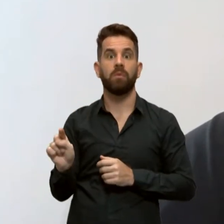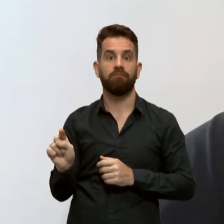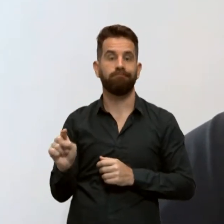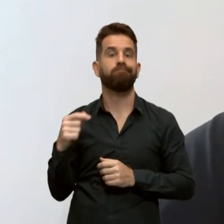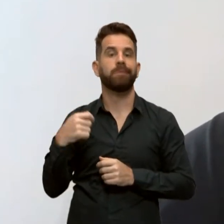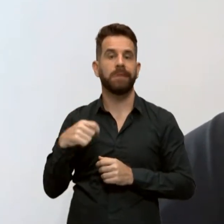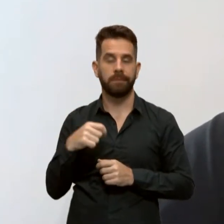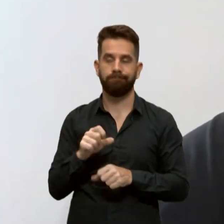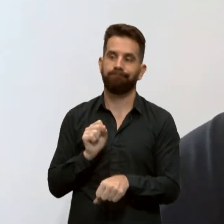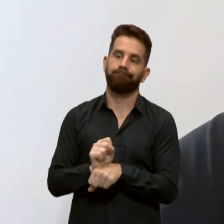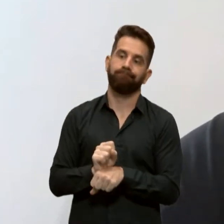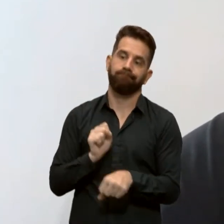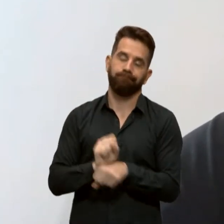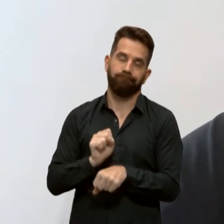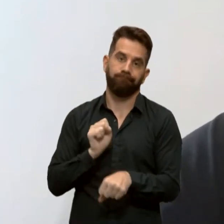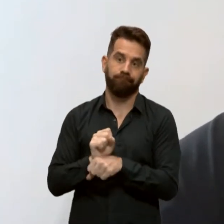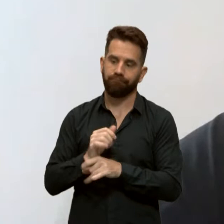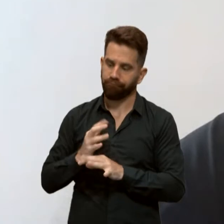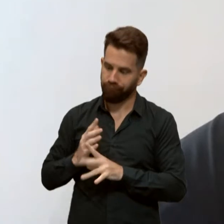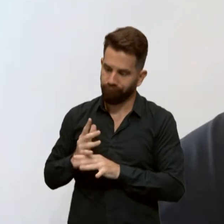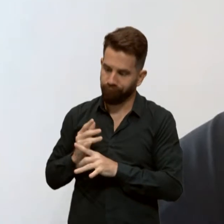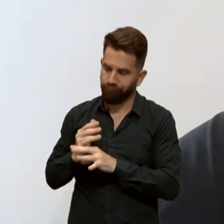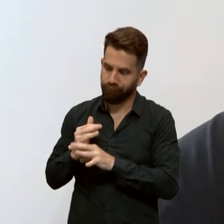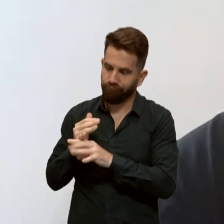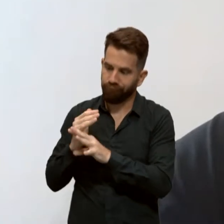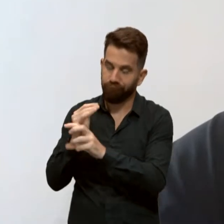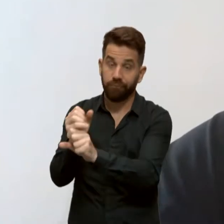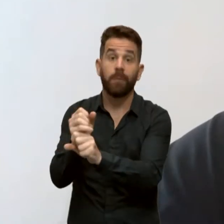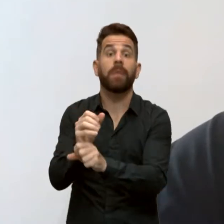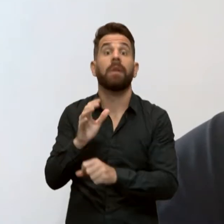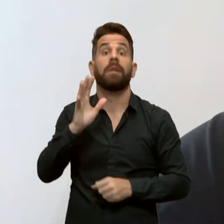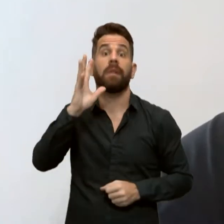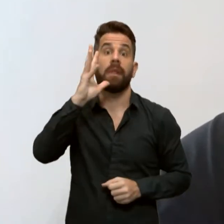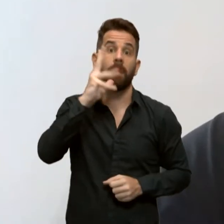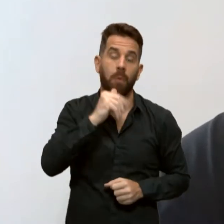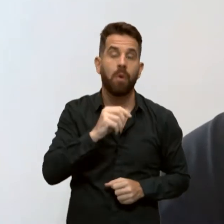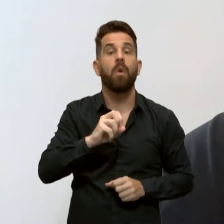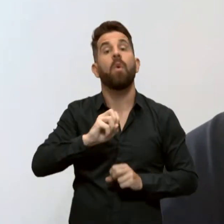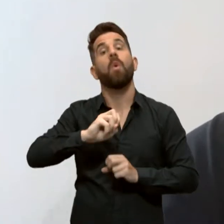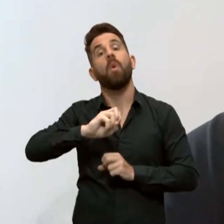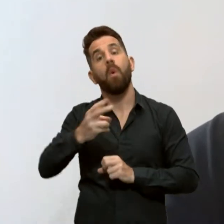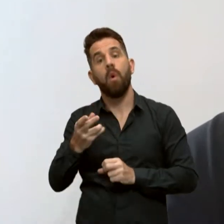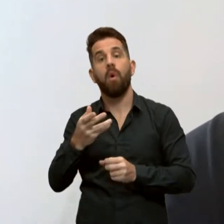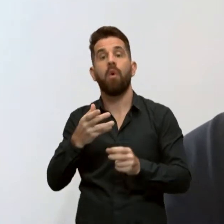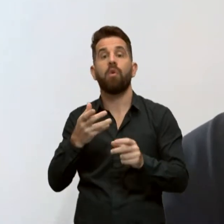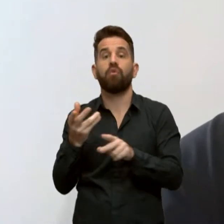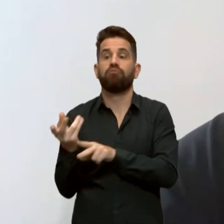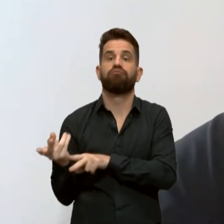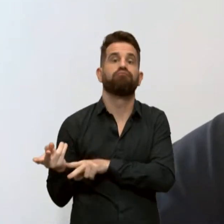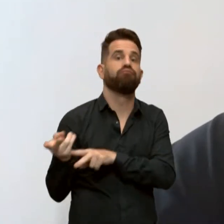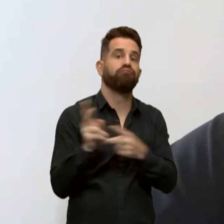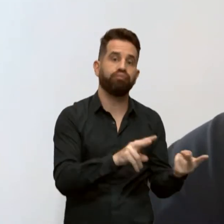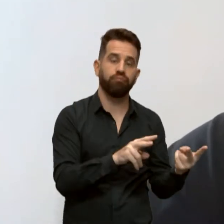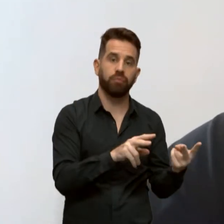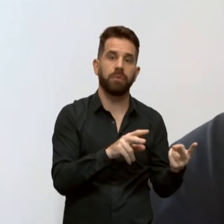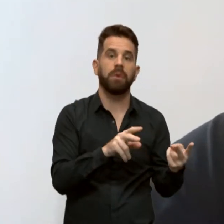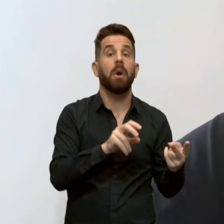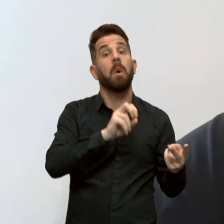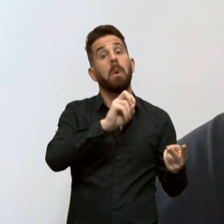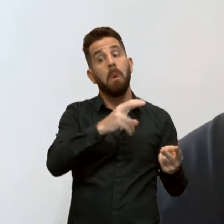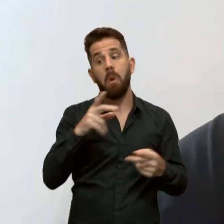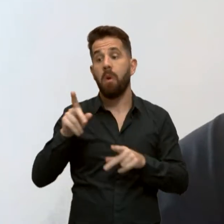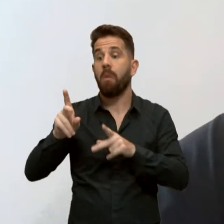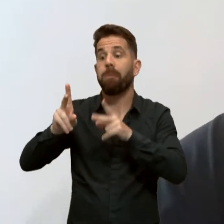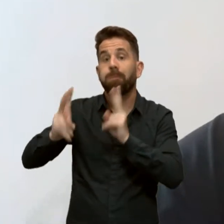de aguardar, chegar a 30 mil pontos, vai demorar, ou trocar aqueles pontos dentro da plataforma do sistema